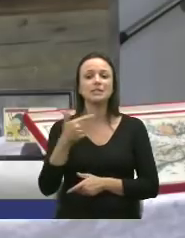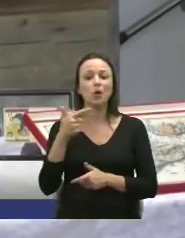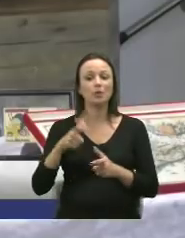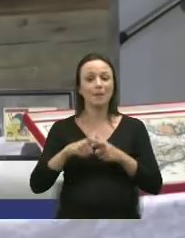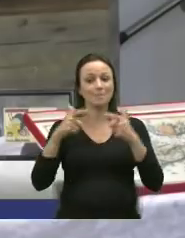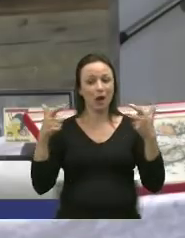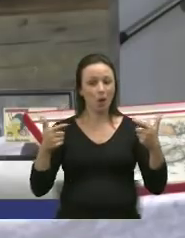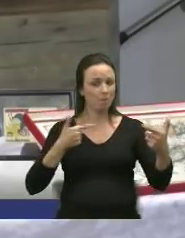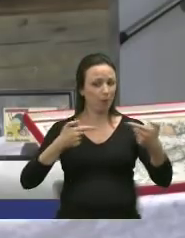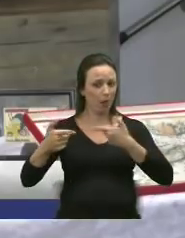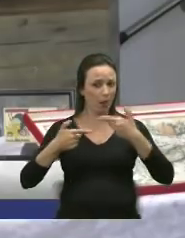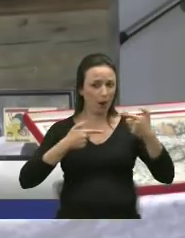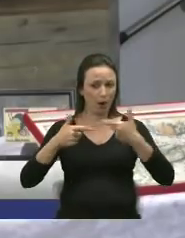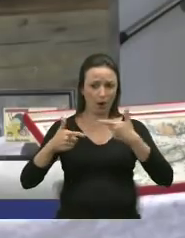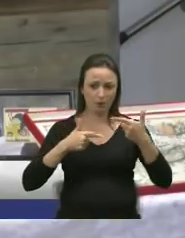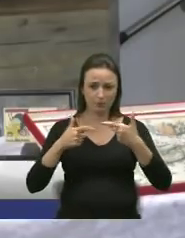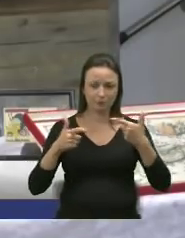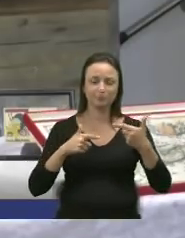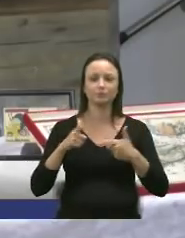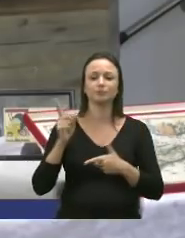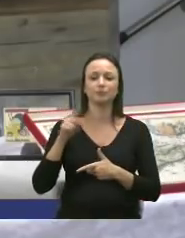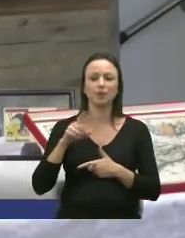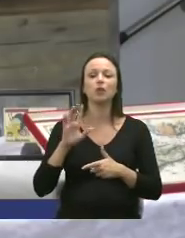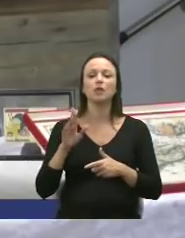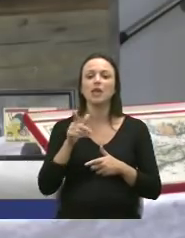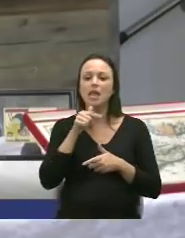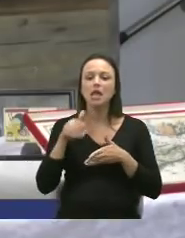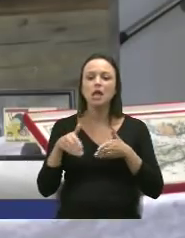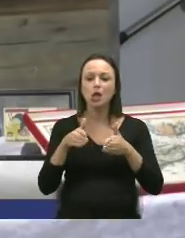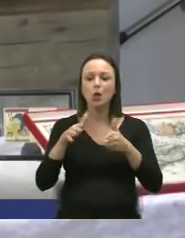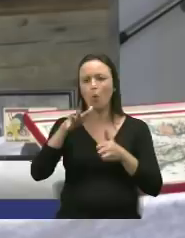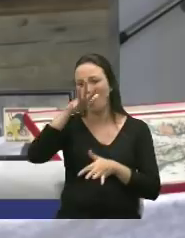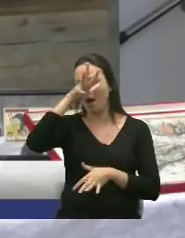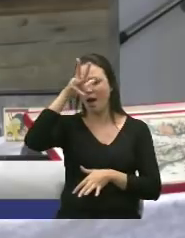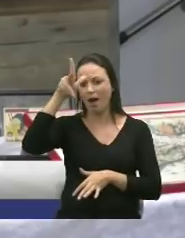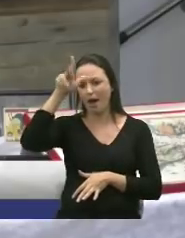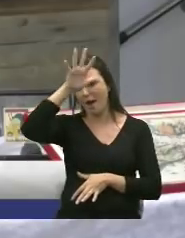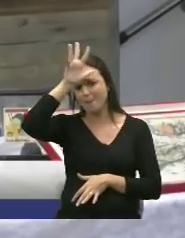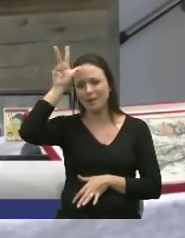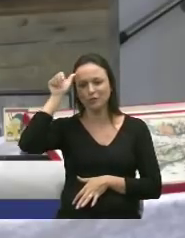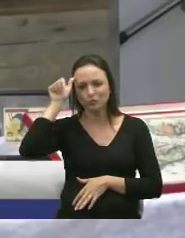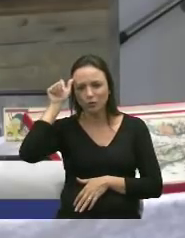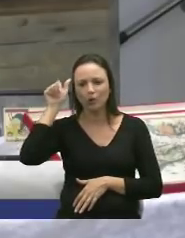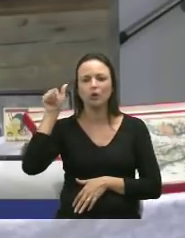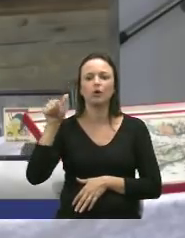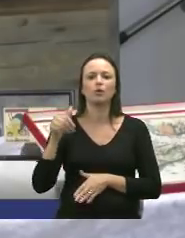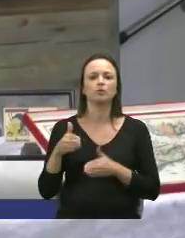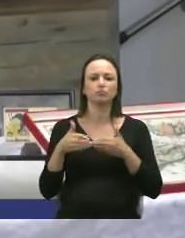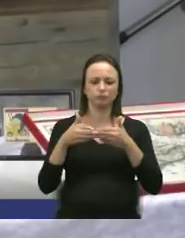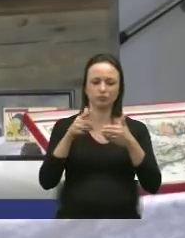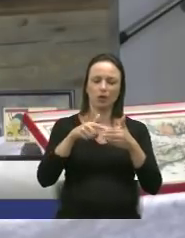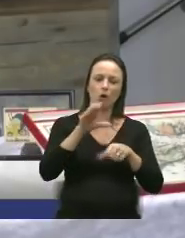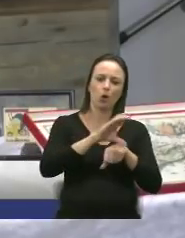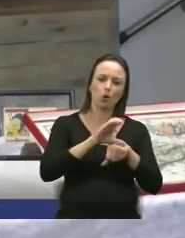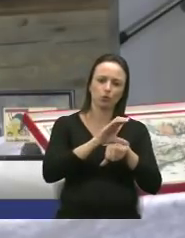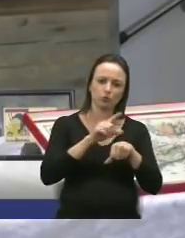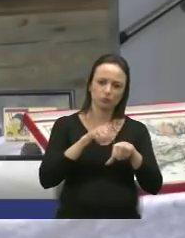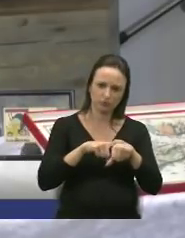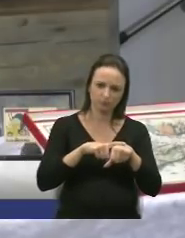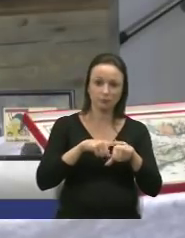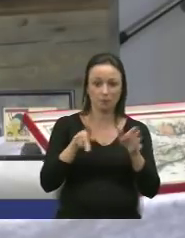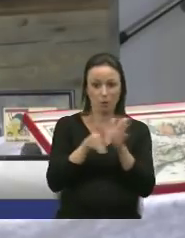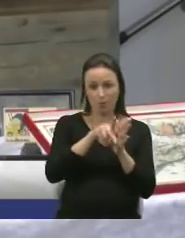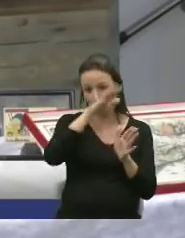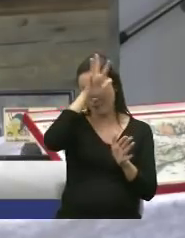naval aconteceu no Rio Amazonas, entre embarcações constitucionalistas,